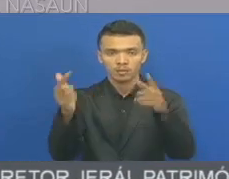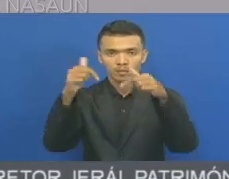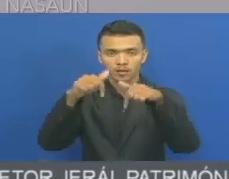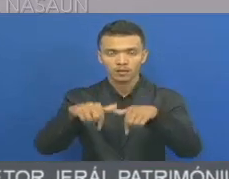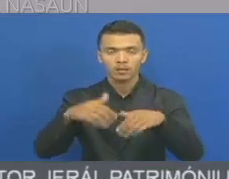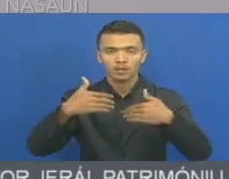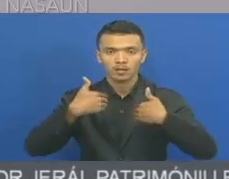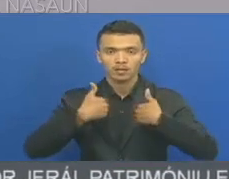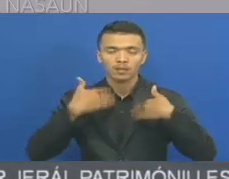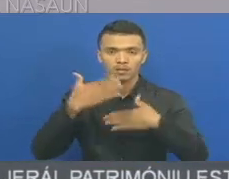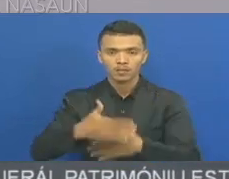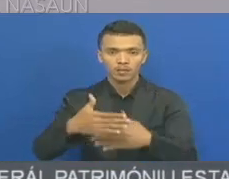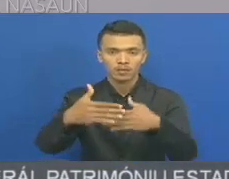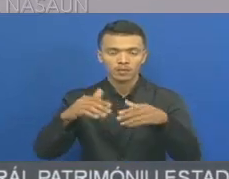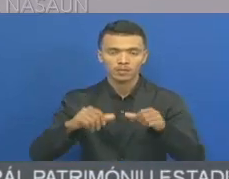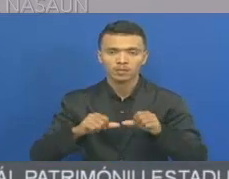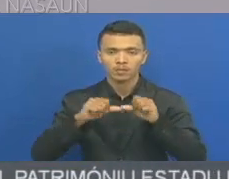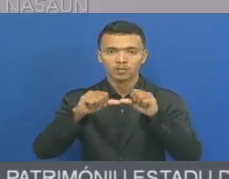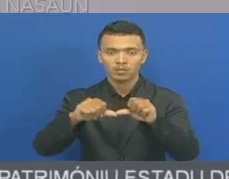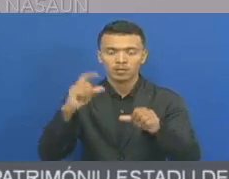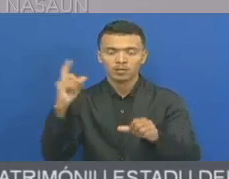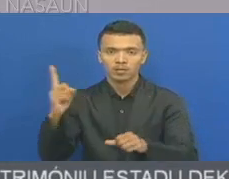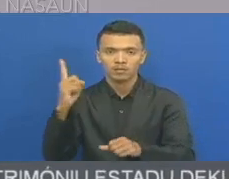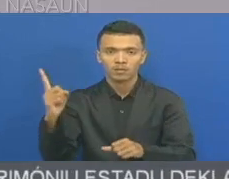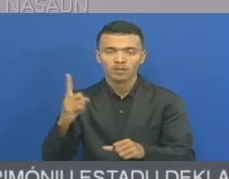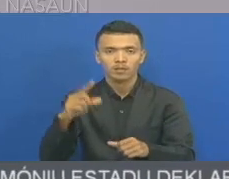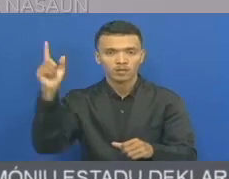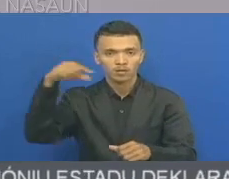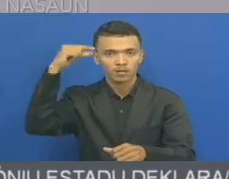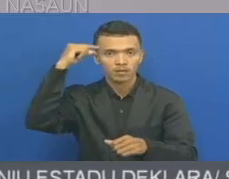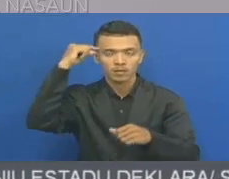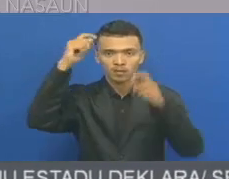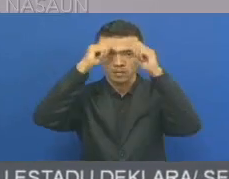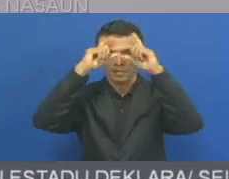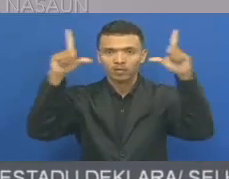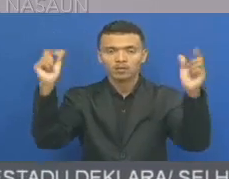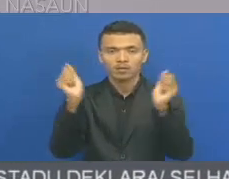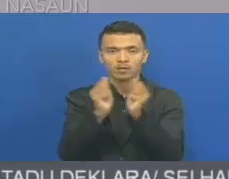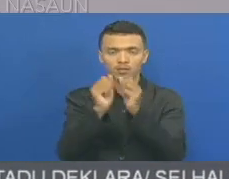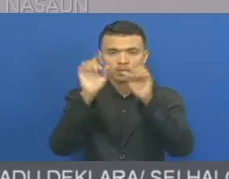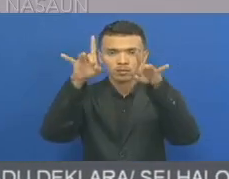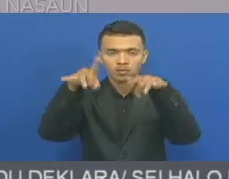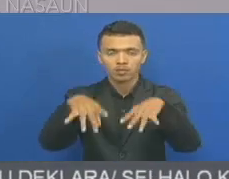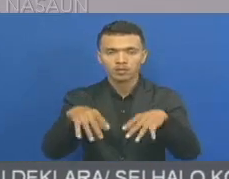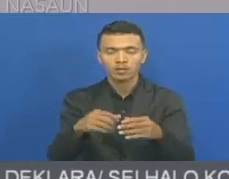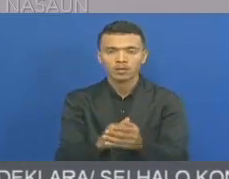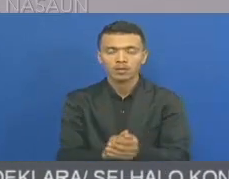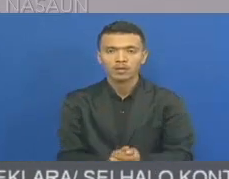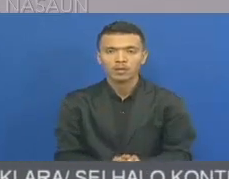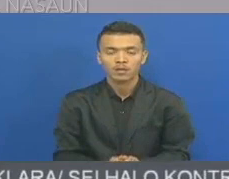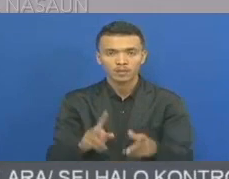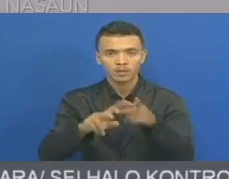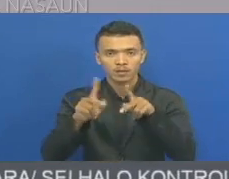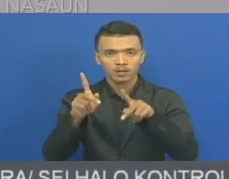ia progressos nebe continua lá na fatin, entre governo Timor-Leste e Austrália, bolo negociação bilateral,